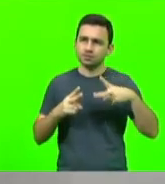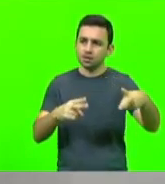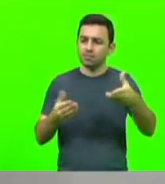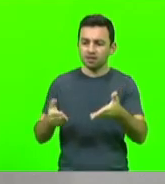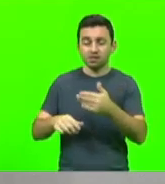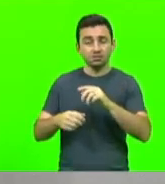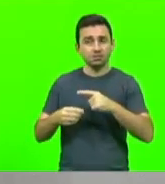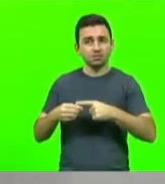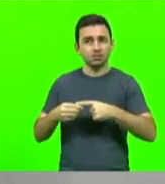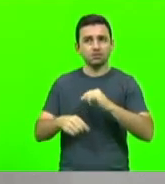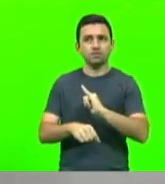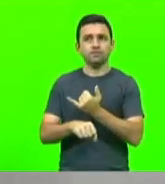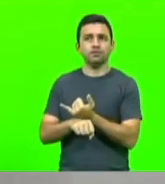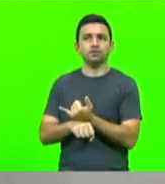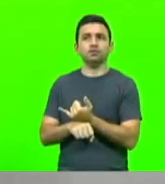Joinville.